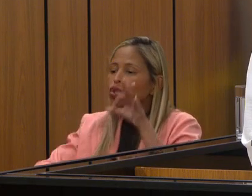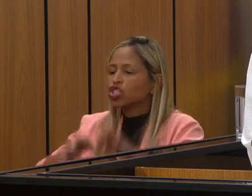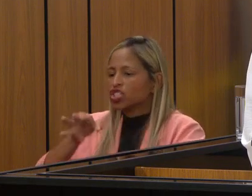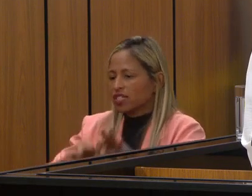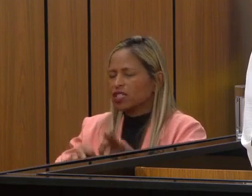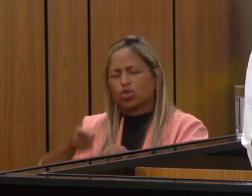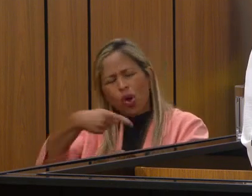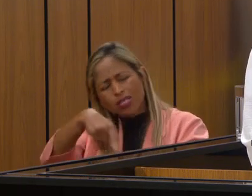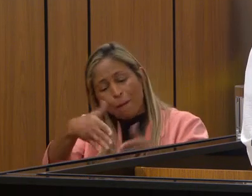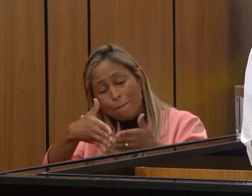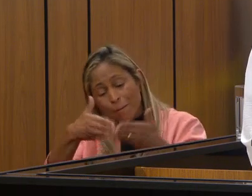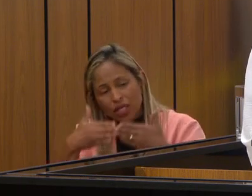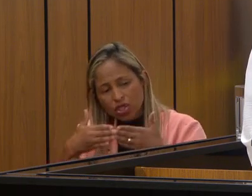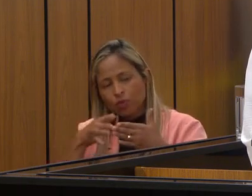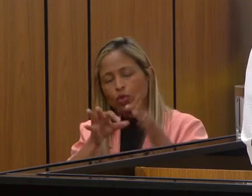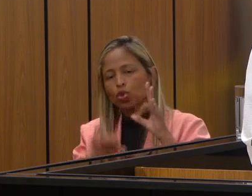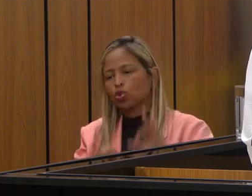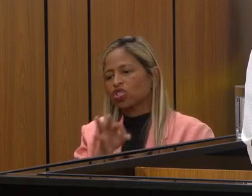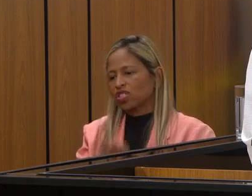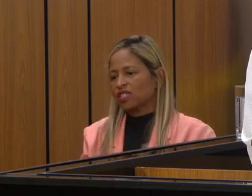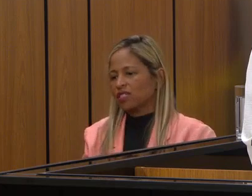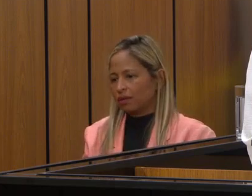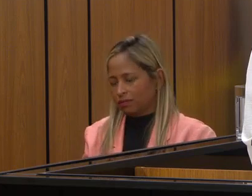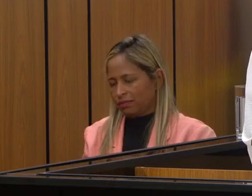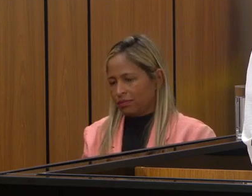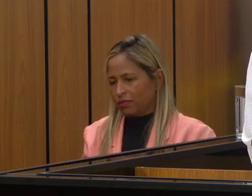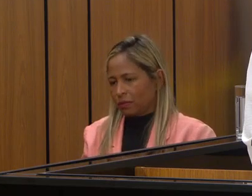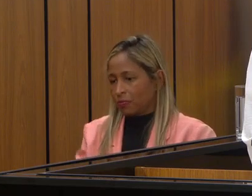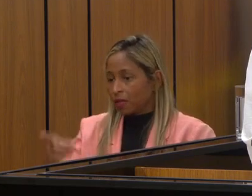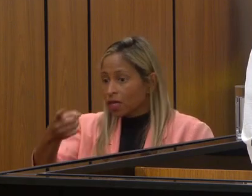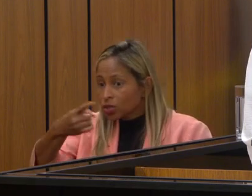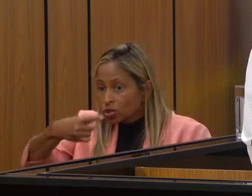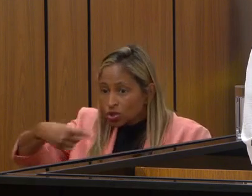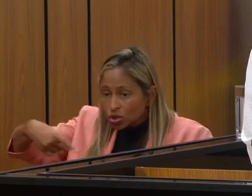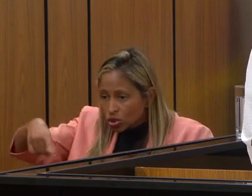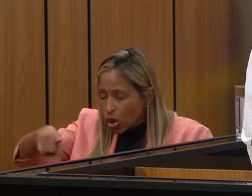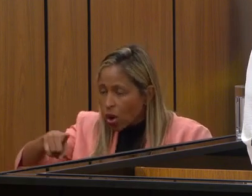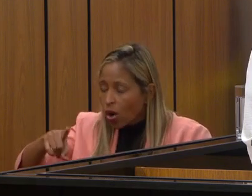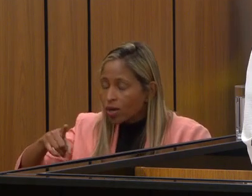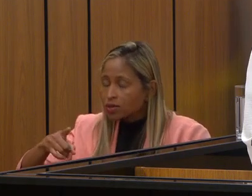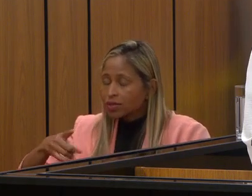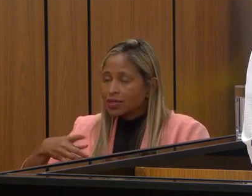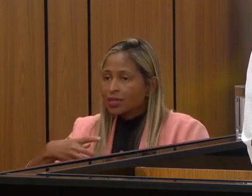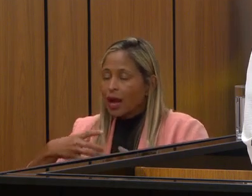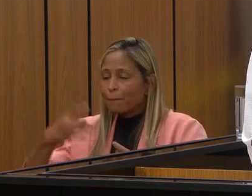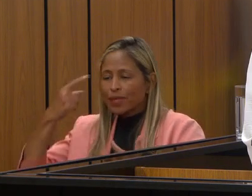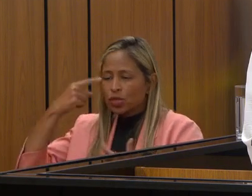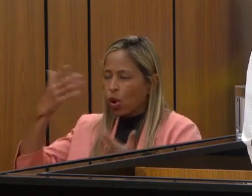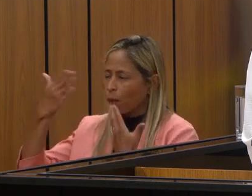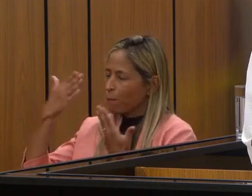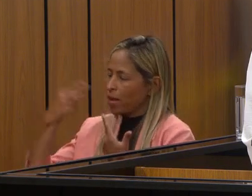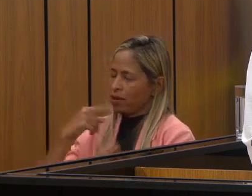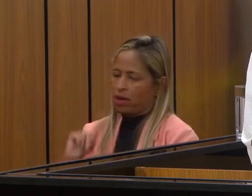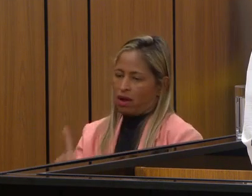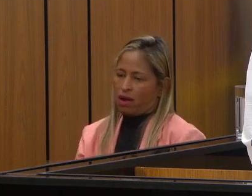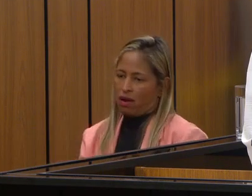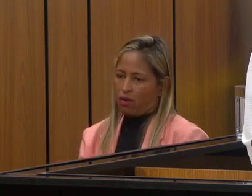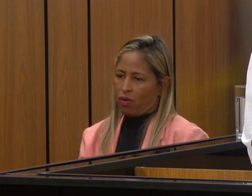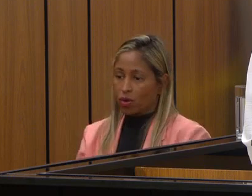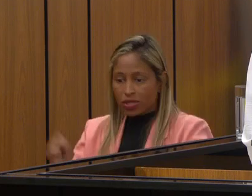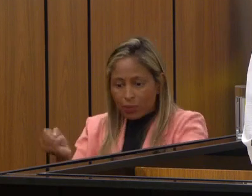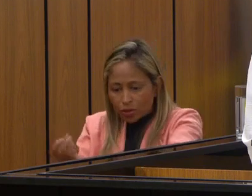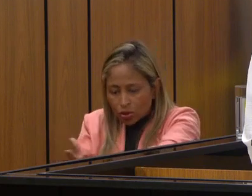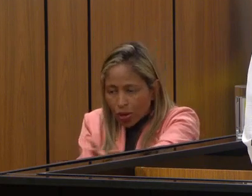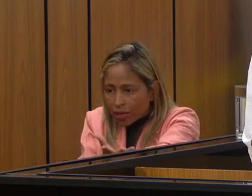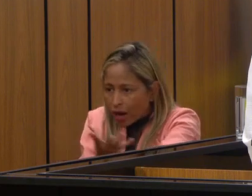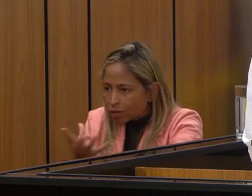justiça porque nós estamos todos muito abalados psicologicamente psicologicamente